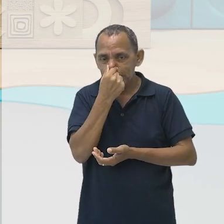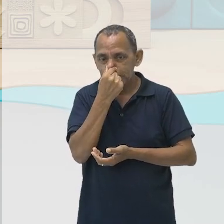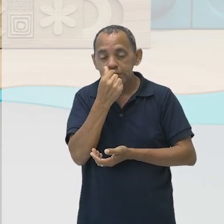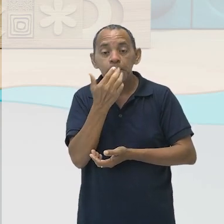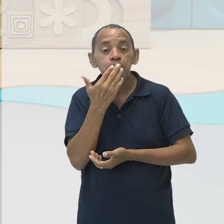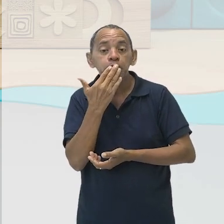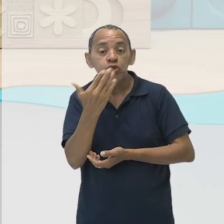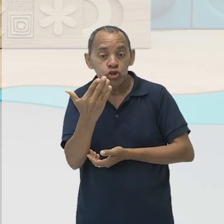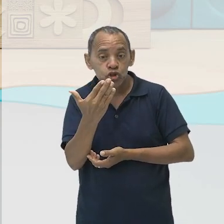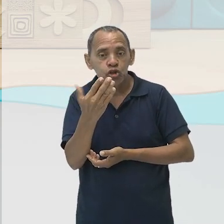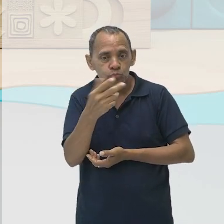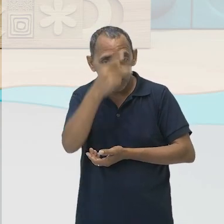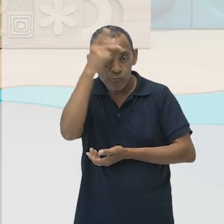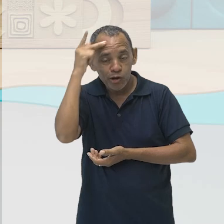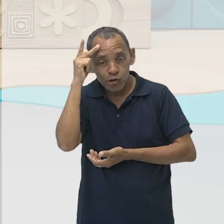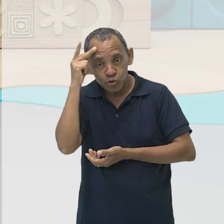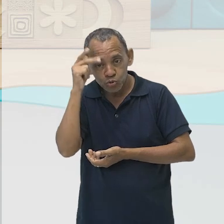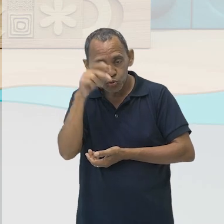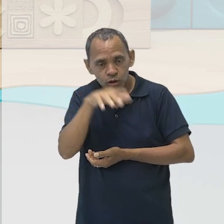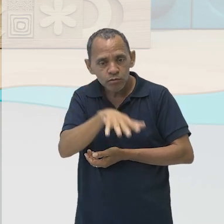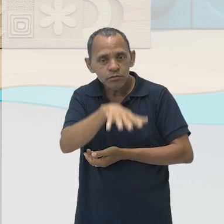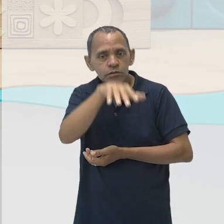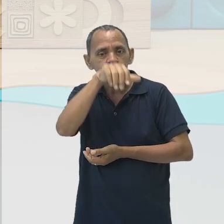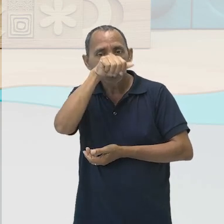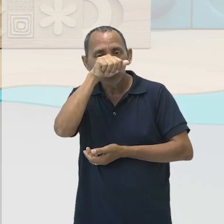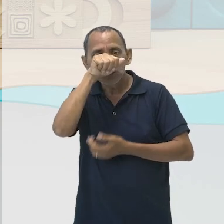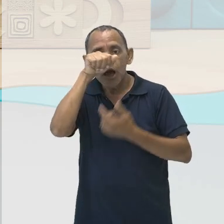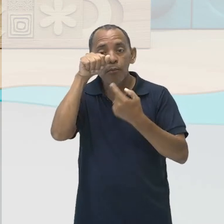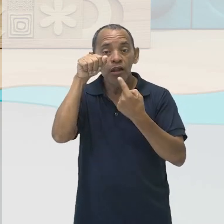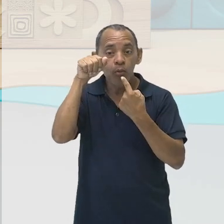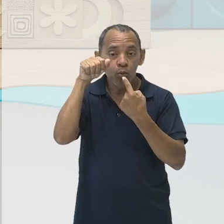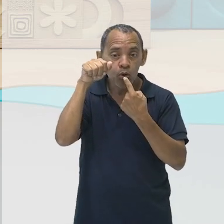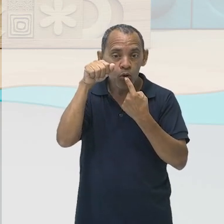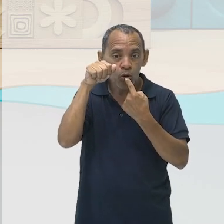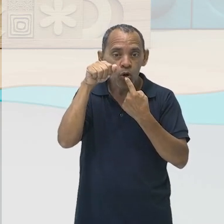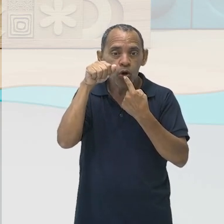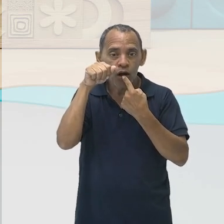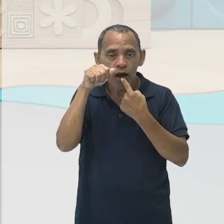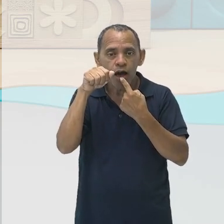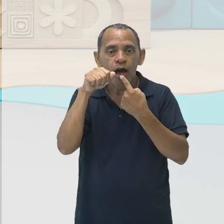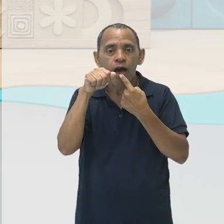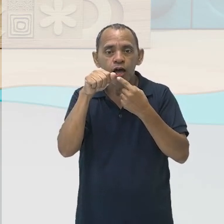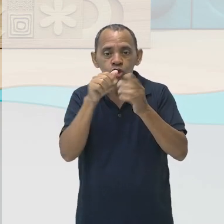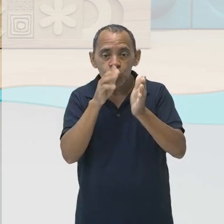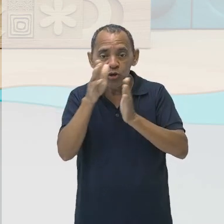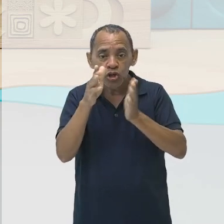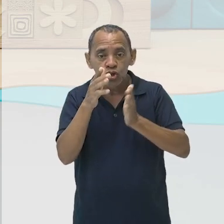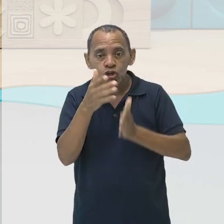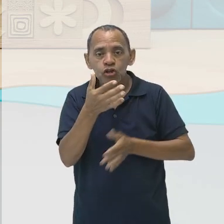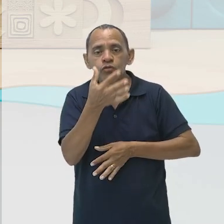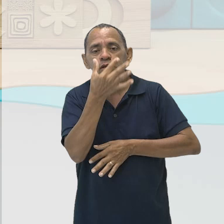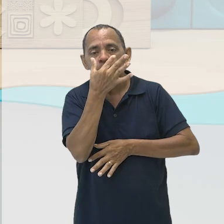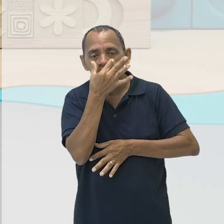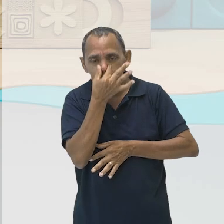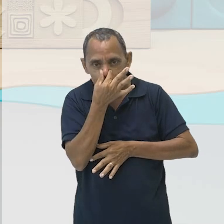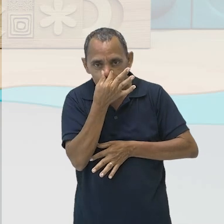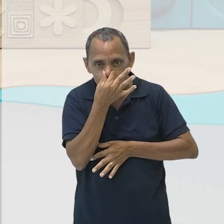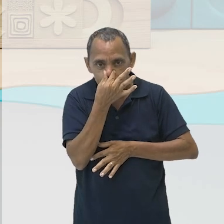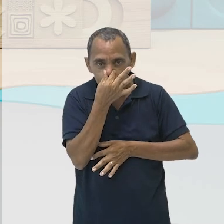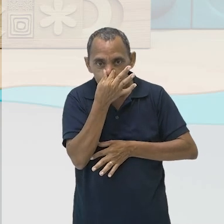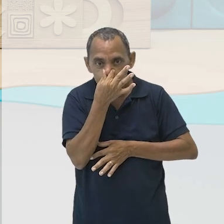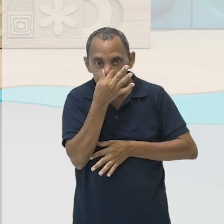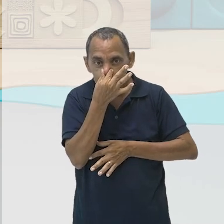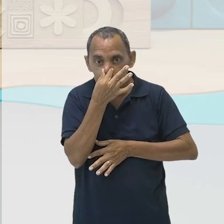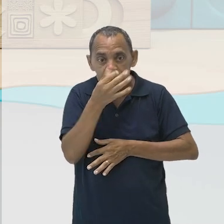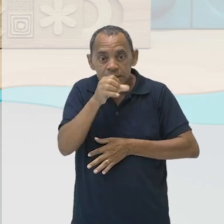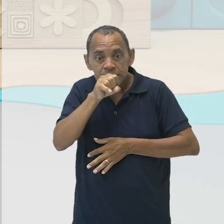respirar pela boca enquanto você pressiona essas narinas, ok? Caso isso não cesse, coloque um saco